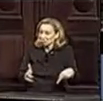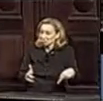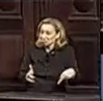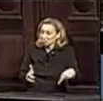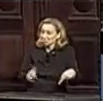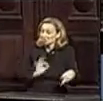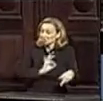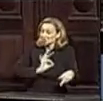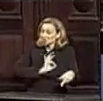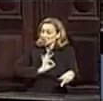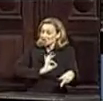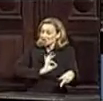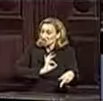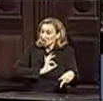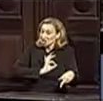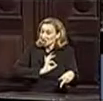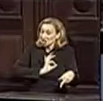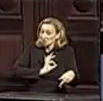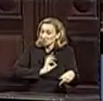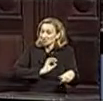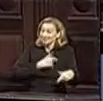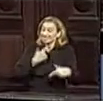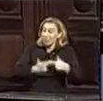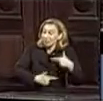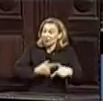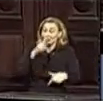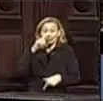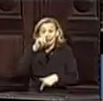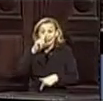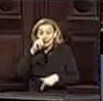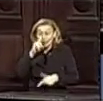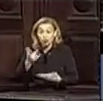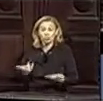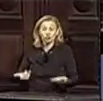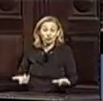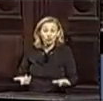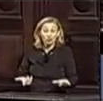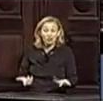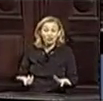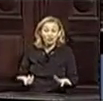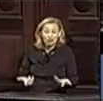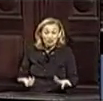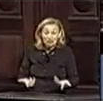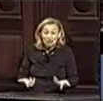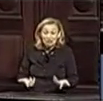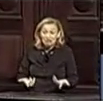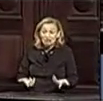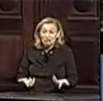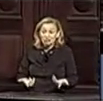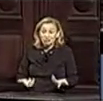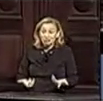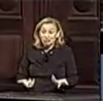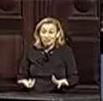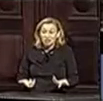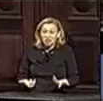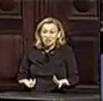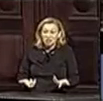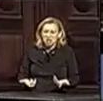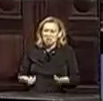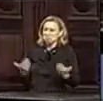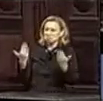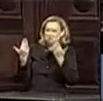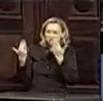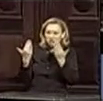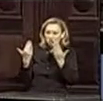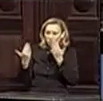são submetidos ao maior estresse, nós sabemos que psiquiatria não existe mais, psicologia,